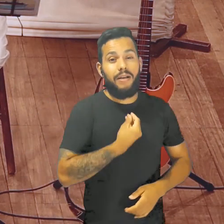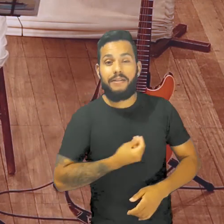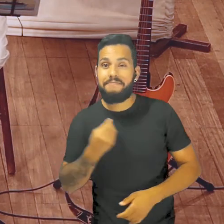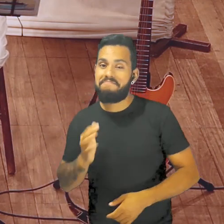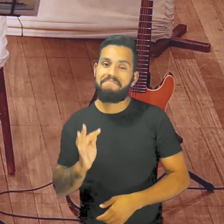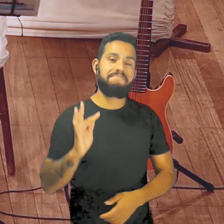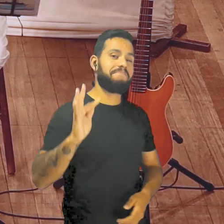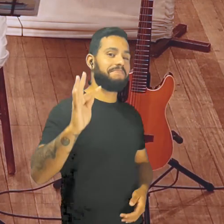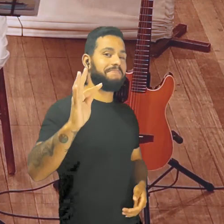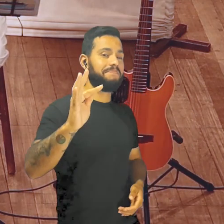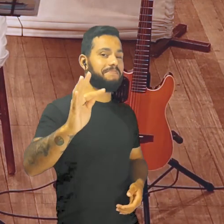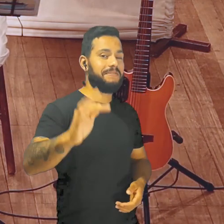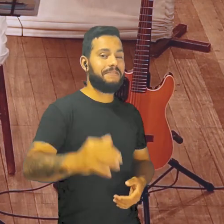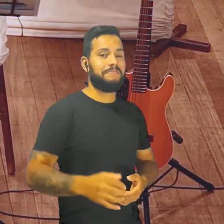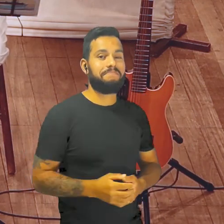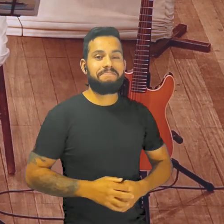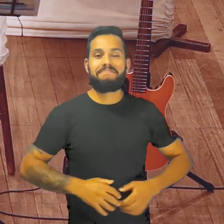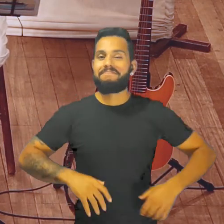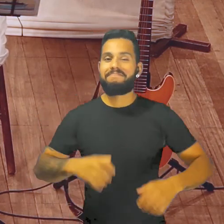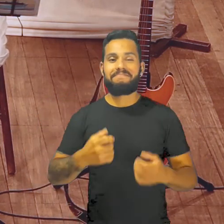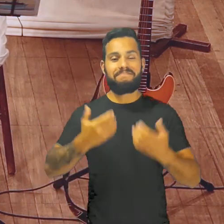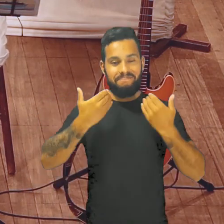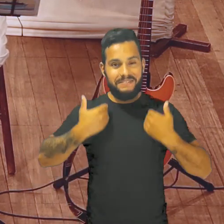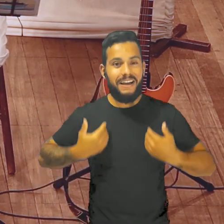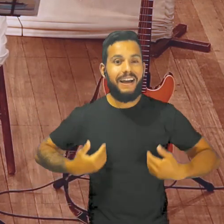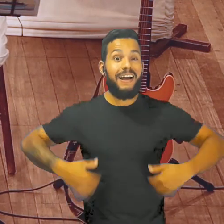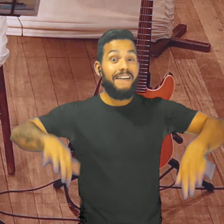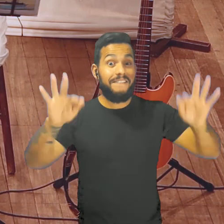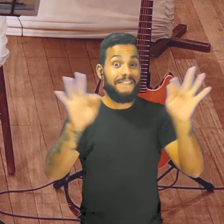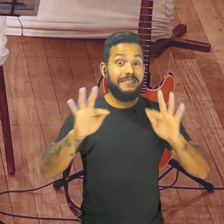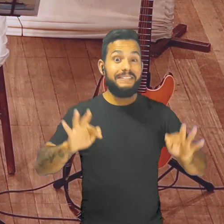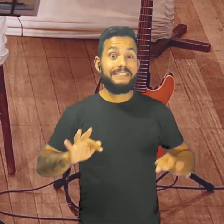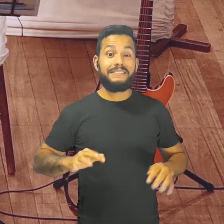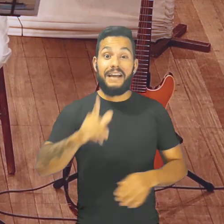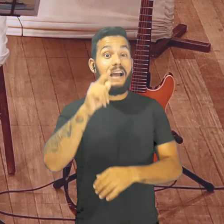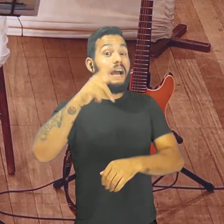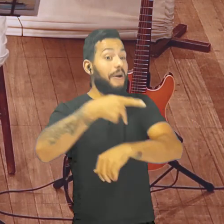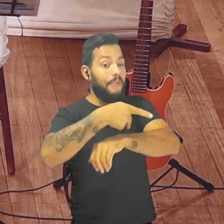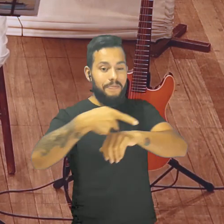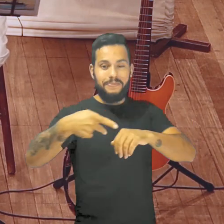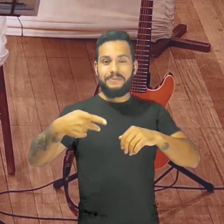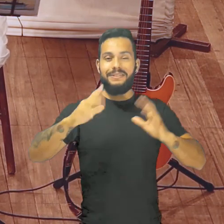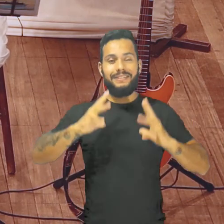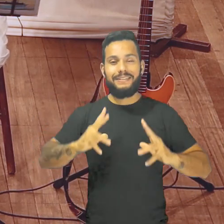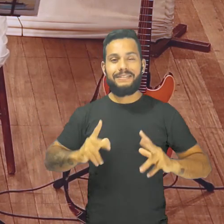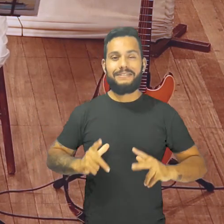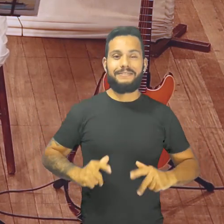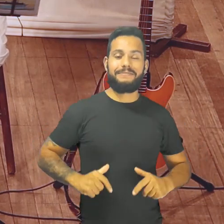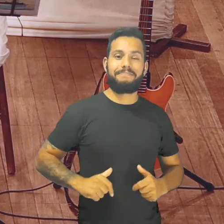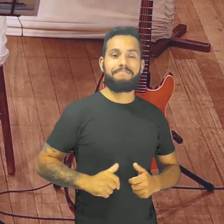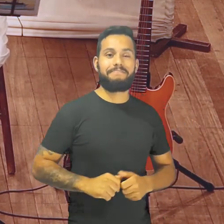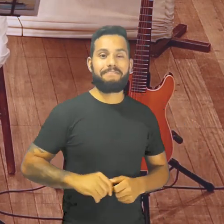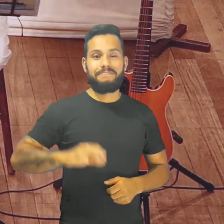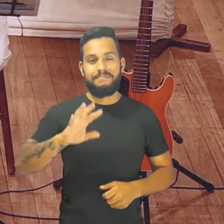futuro, pra ser feliz, pra ter água límpida, tudo que se quis. A solução